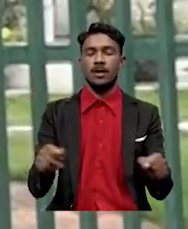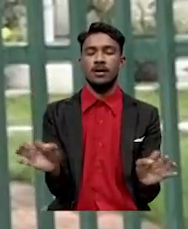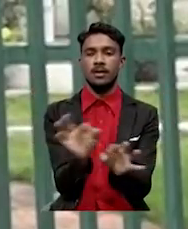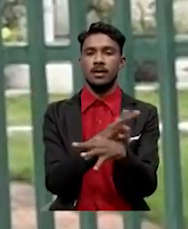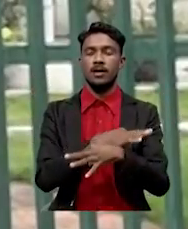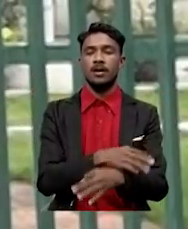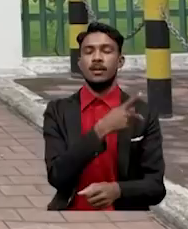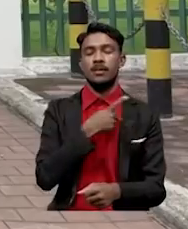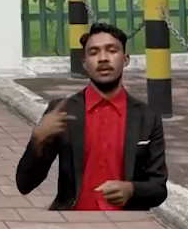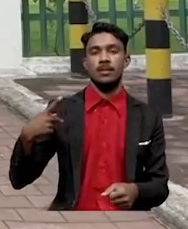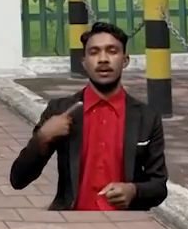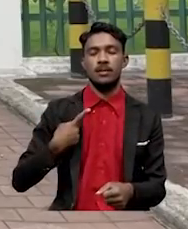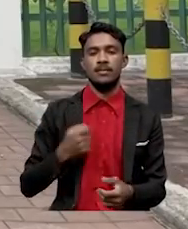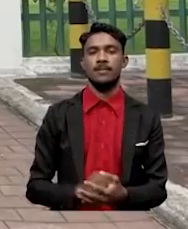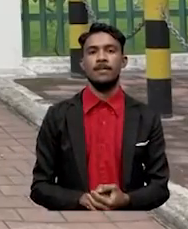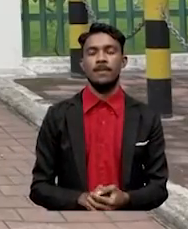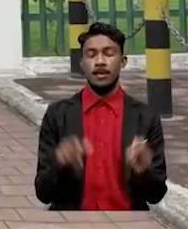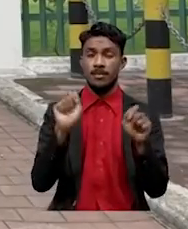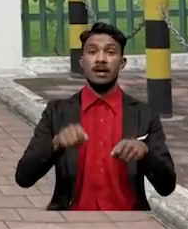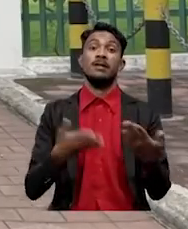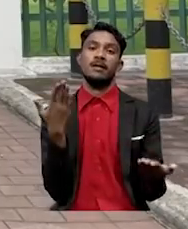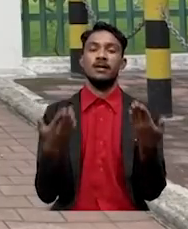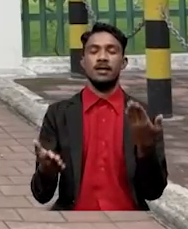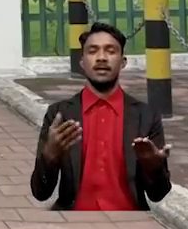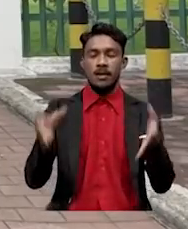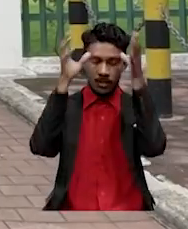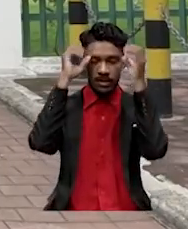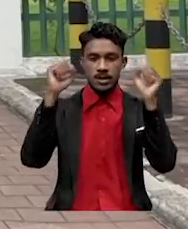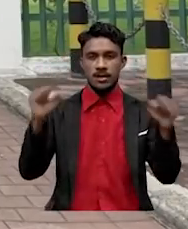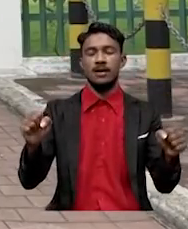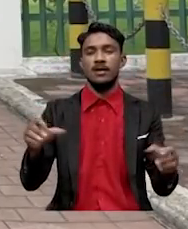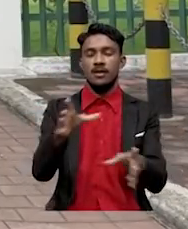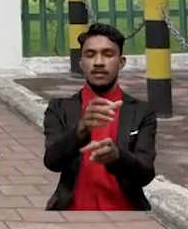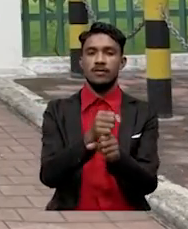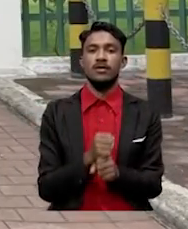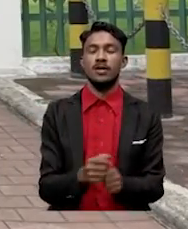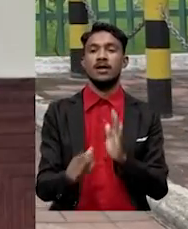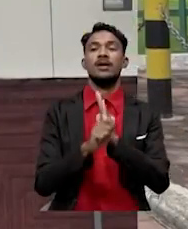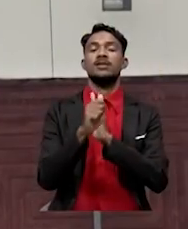organ legislativa ne no bele kalai presidente republika foti asaung ida ne.